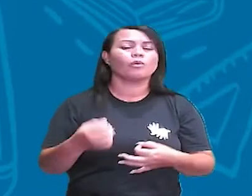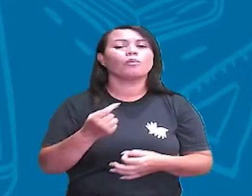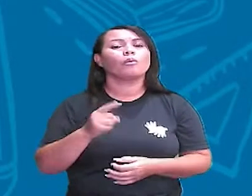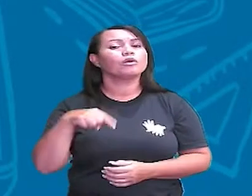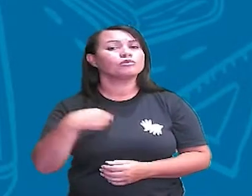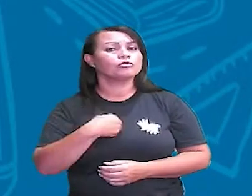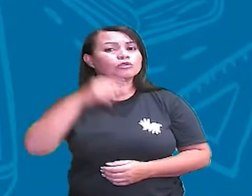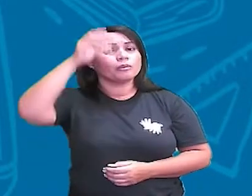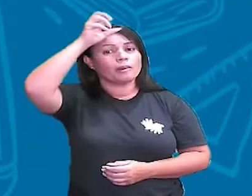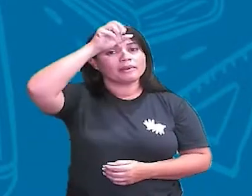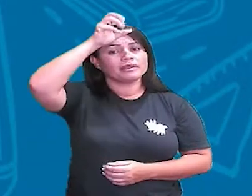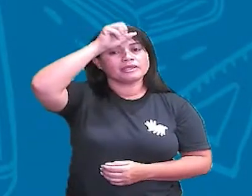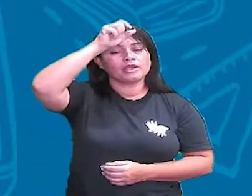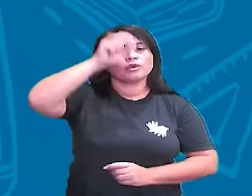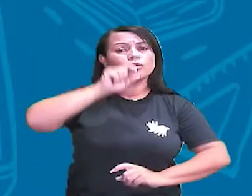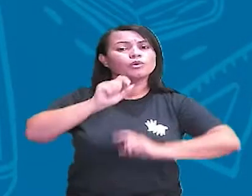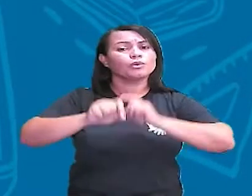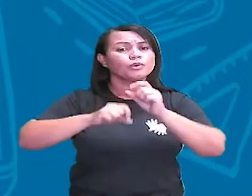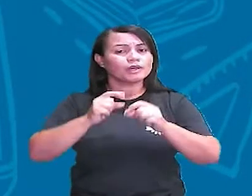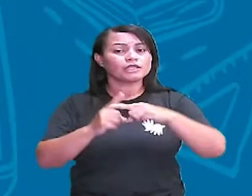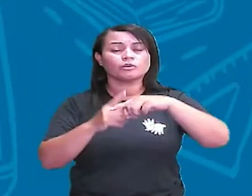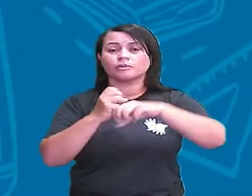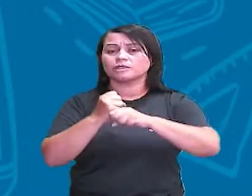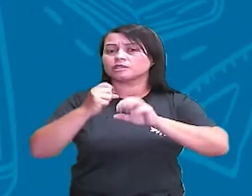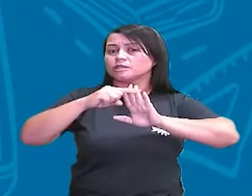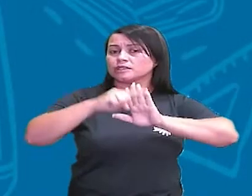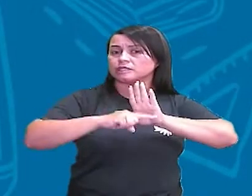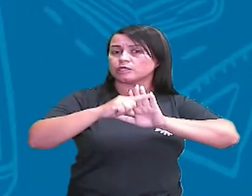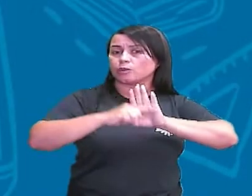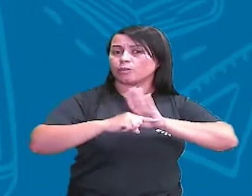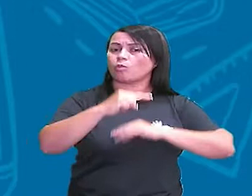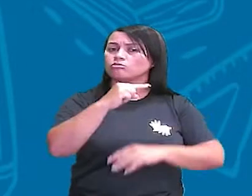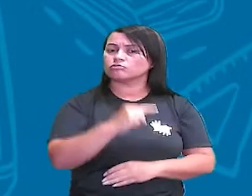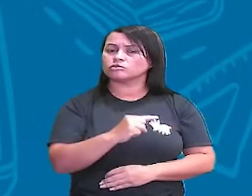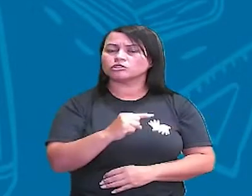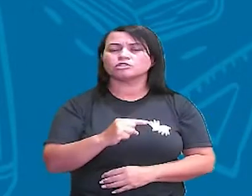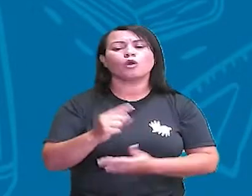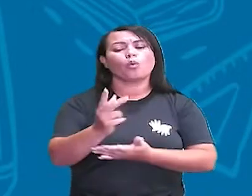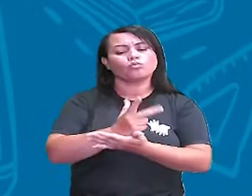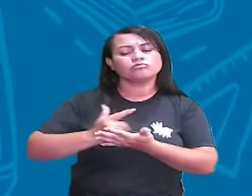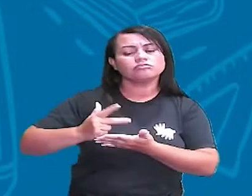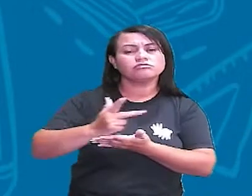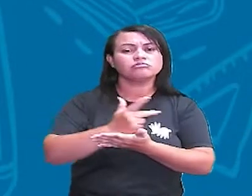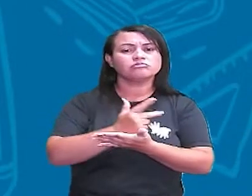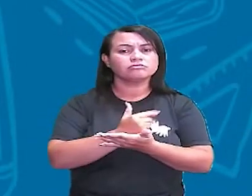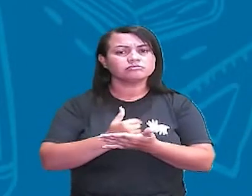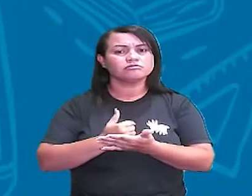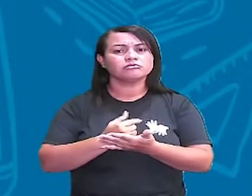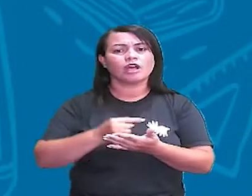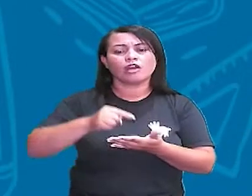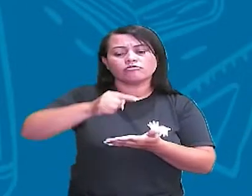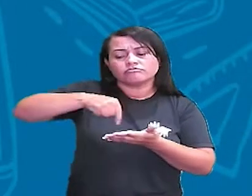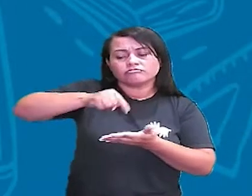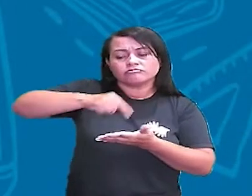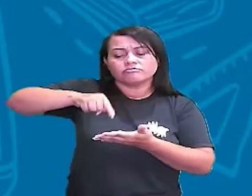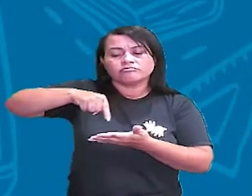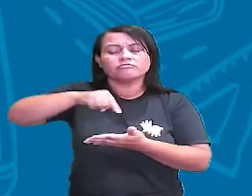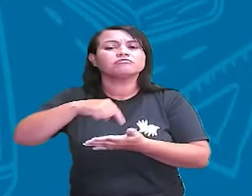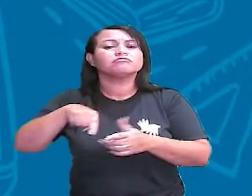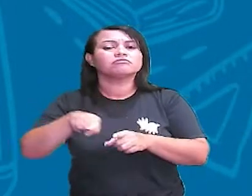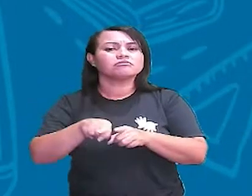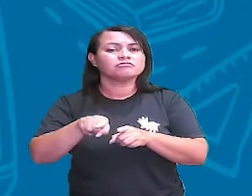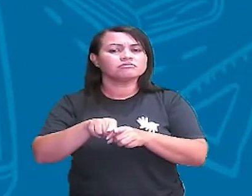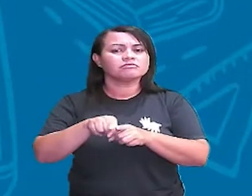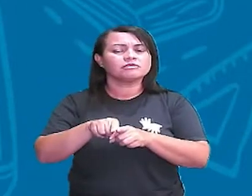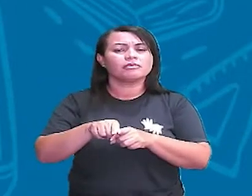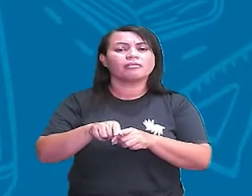está aprendendo a fazer adição e subtração, a gente usa desenhos, usa bolinha, usa